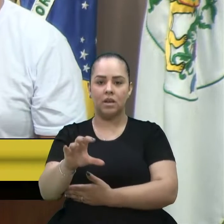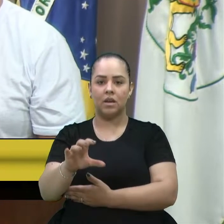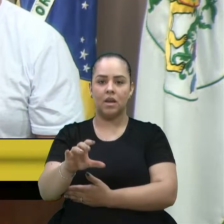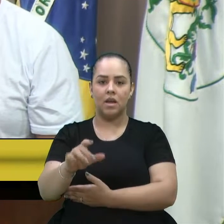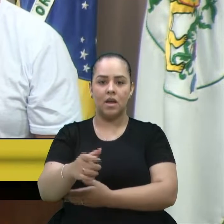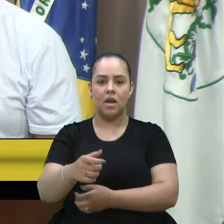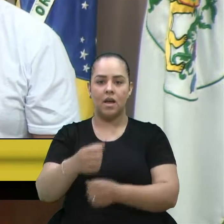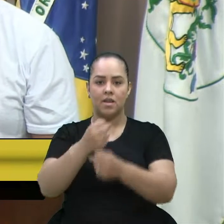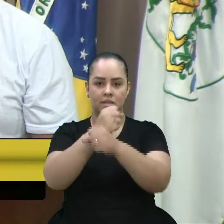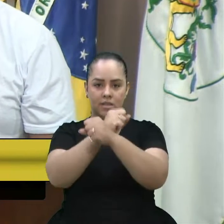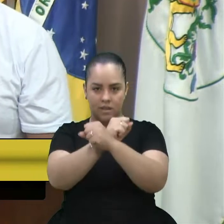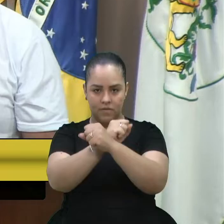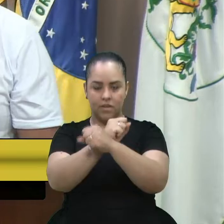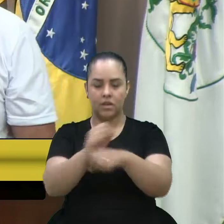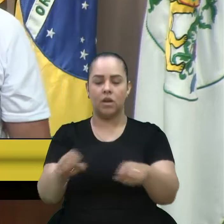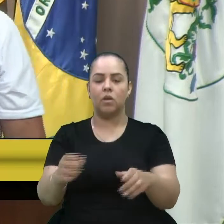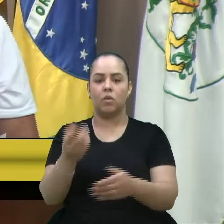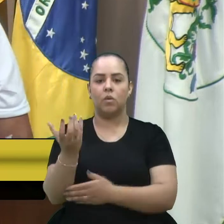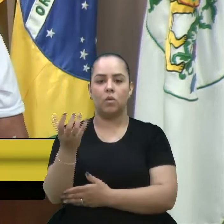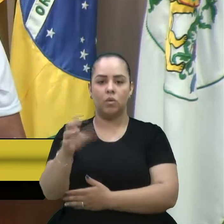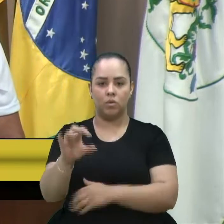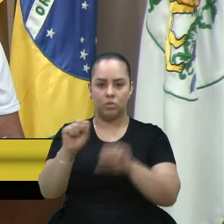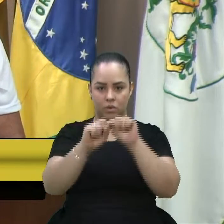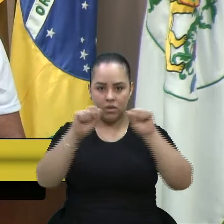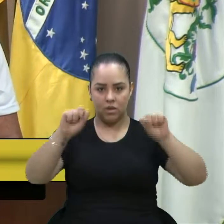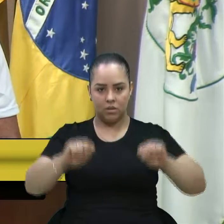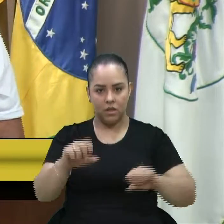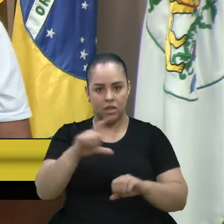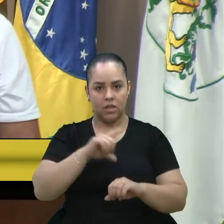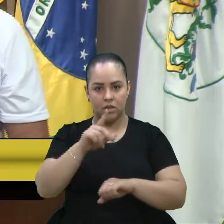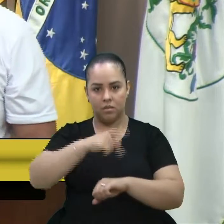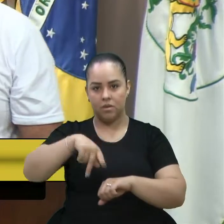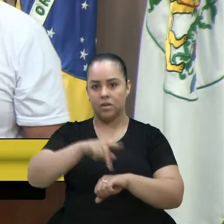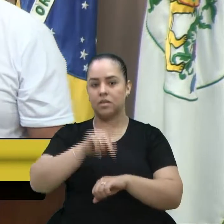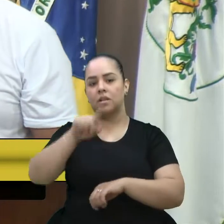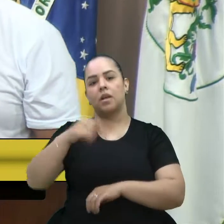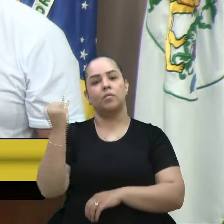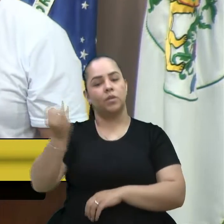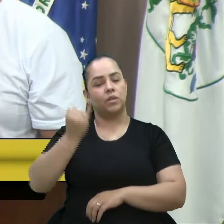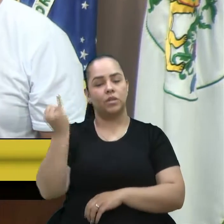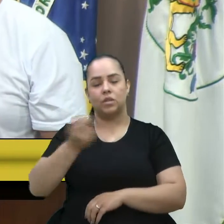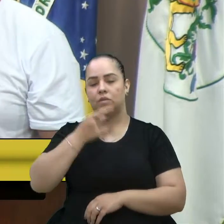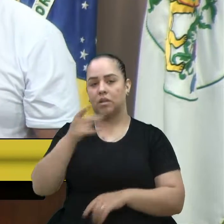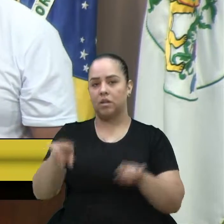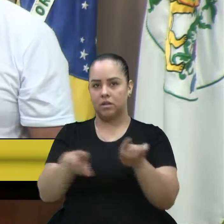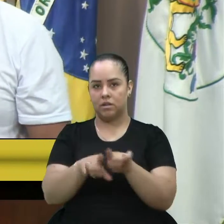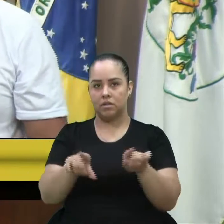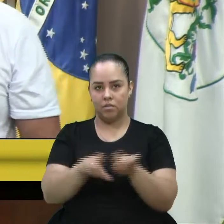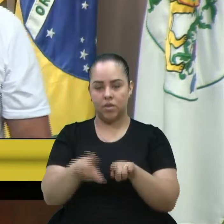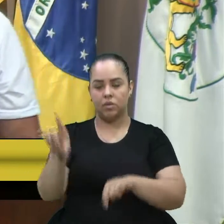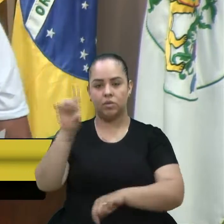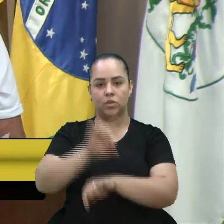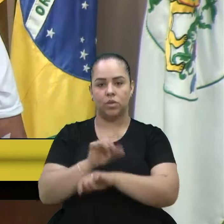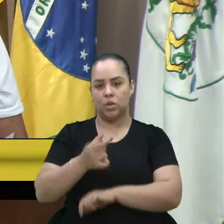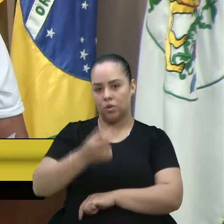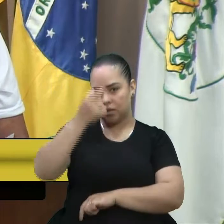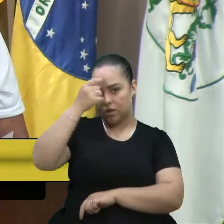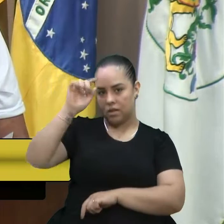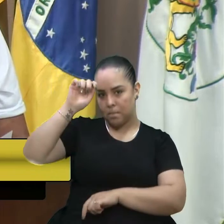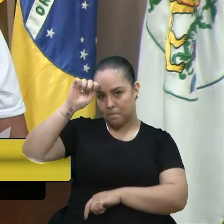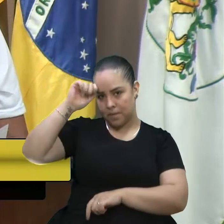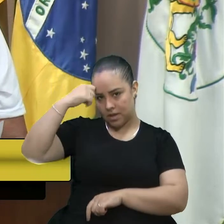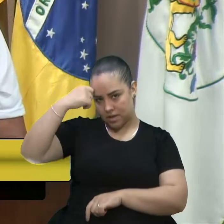instaurava no nosso país. E é importante destacar que o Dia da Consciência